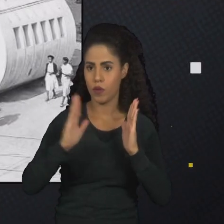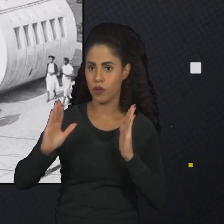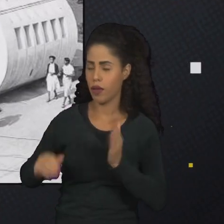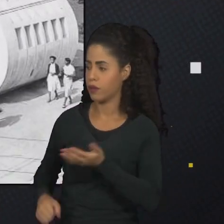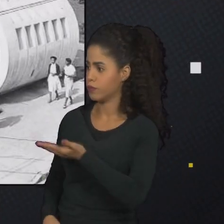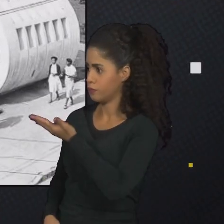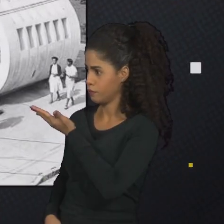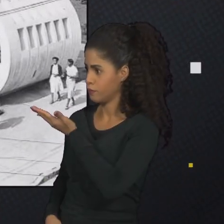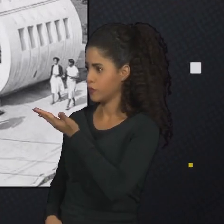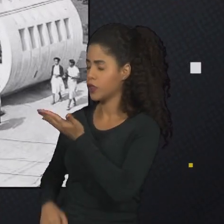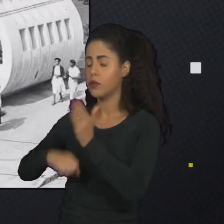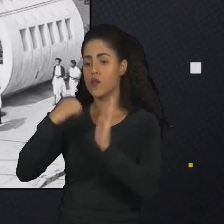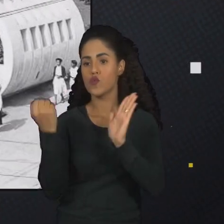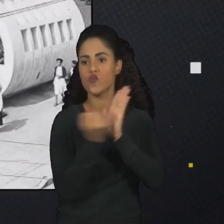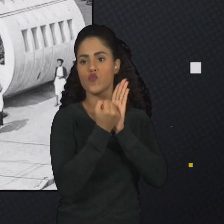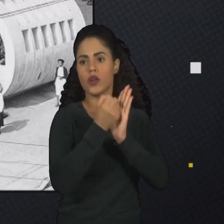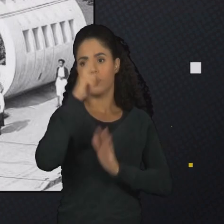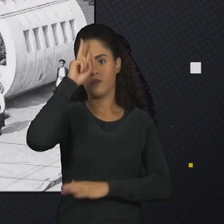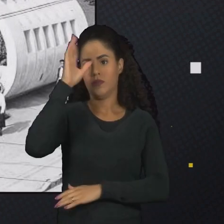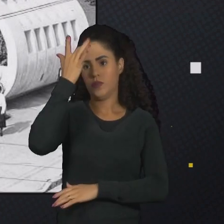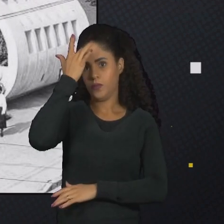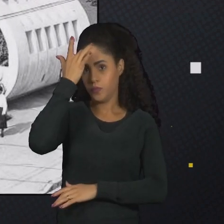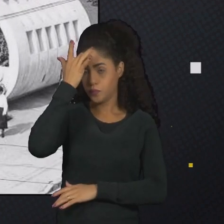assim um marco na inauguração dela,